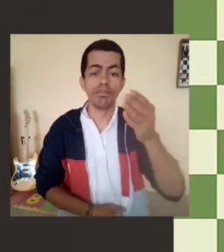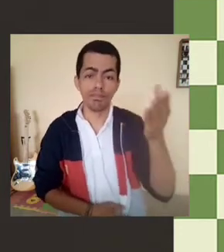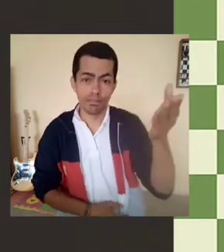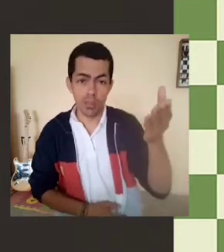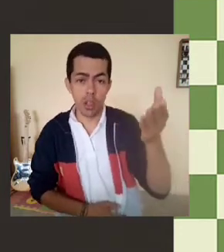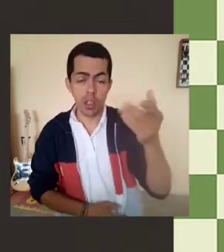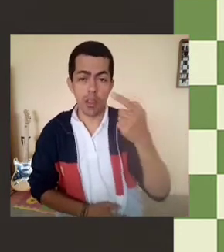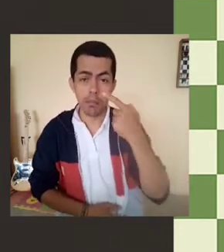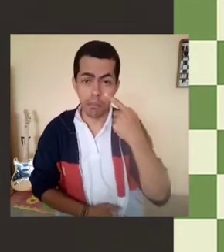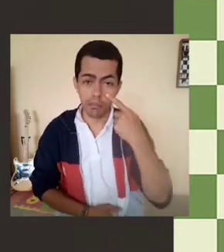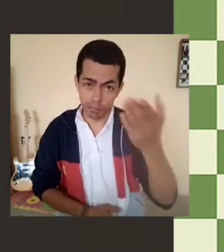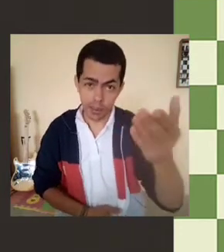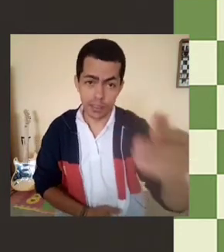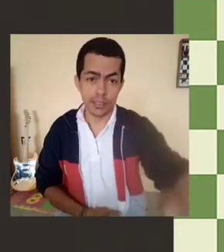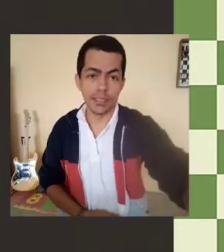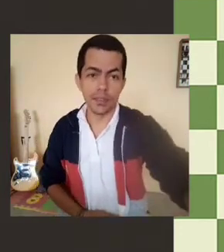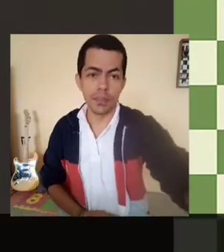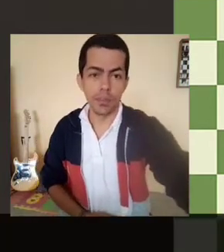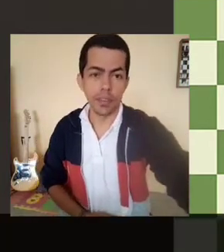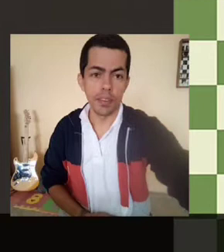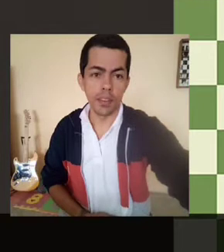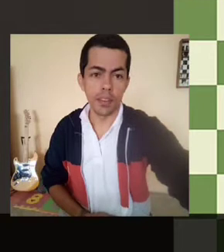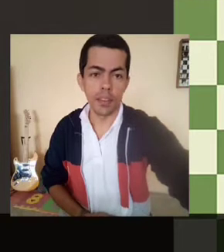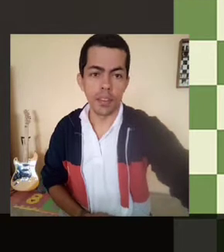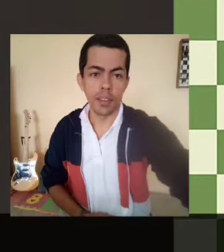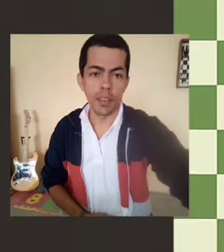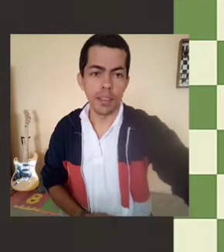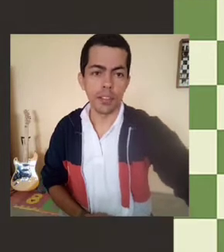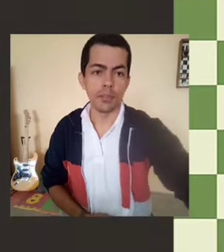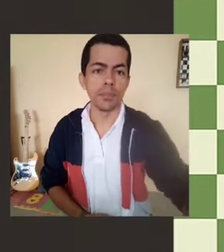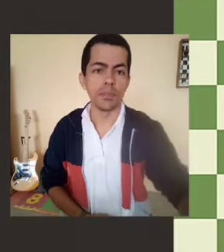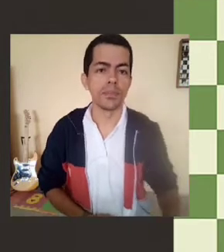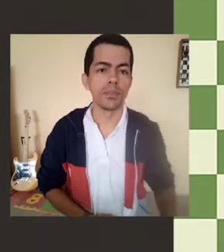correta. Aí, vamos observar então aqui no nosso vídeo.